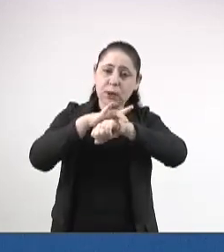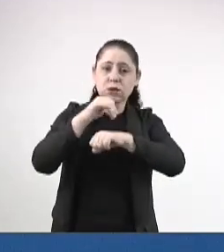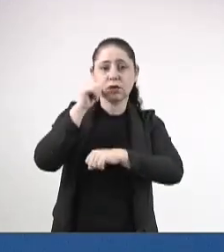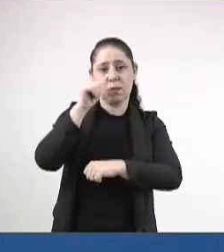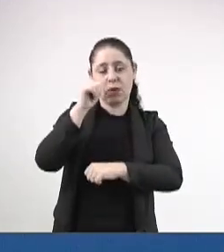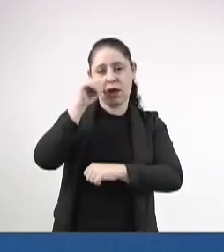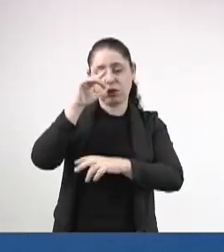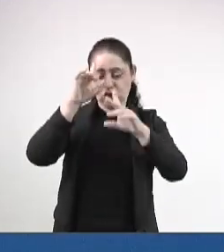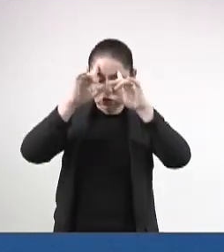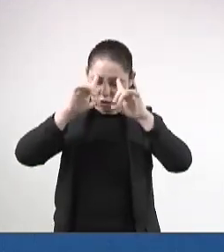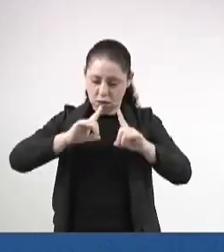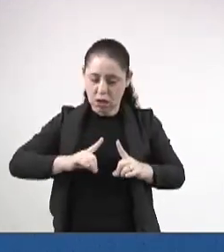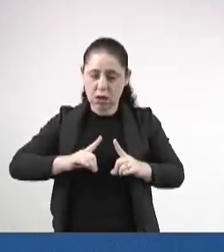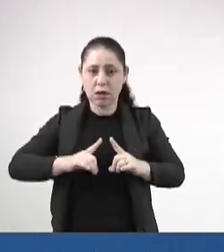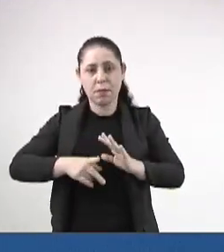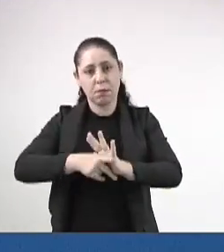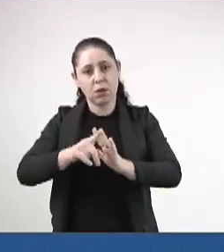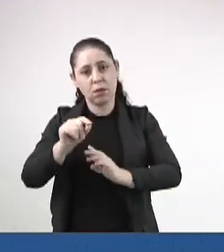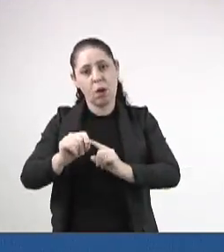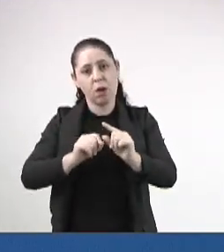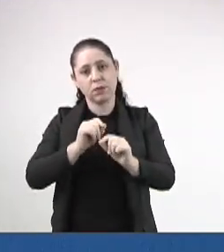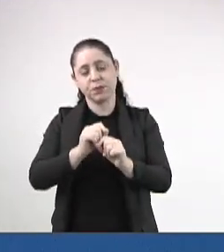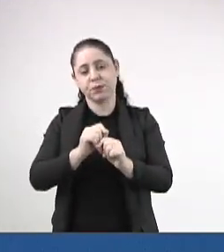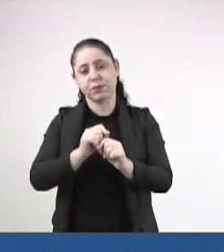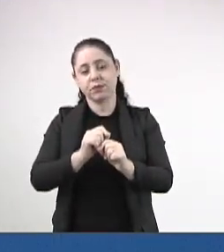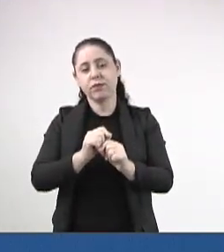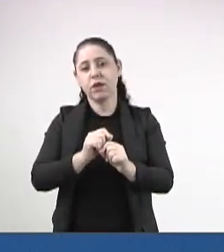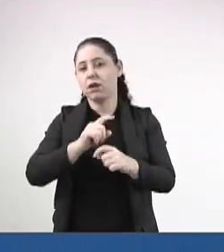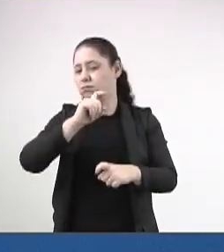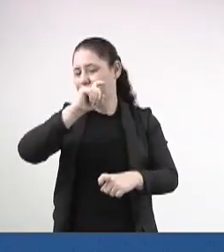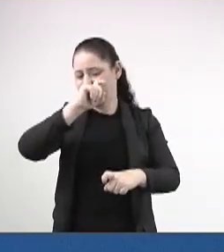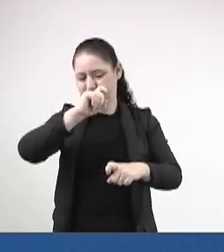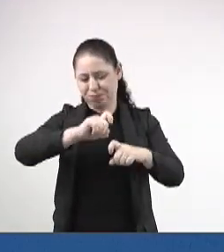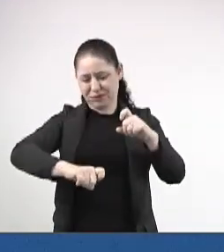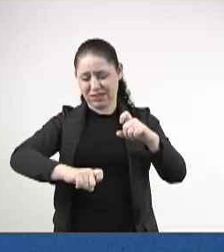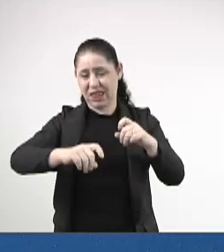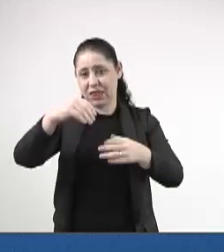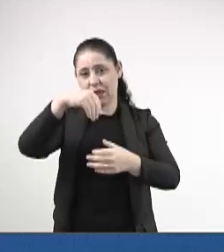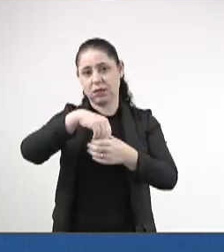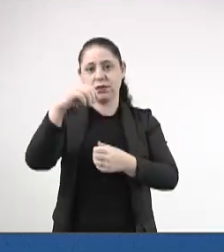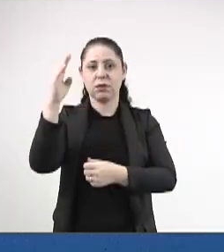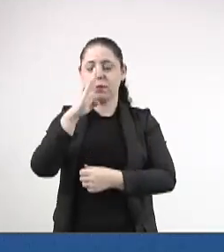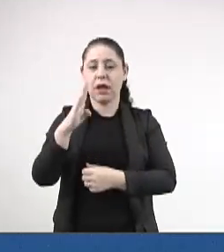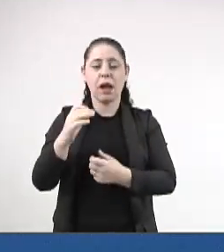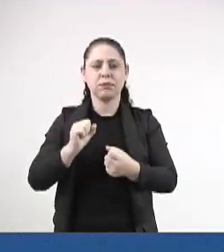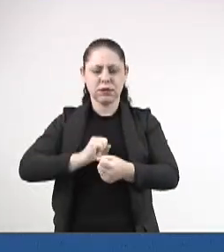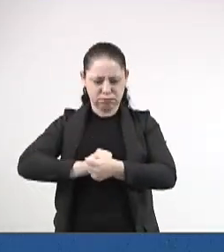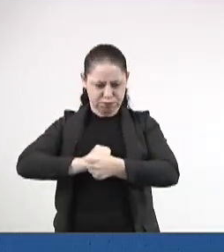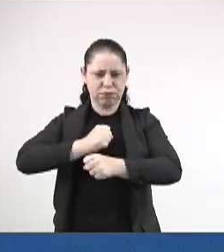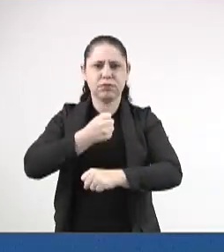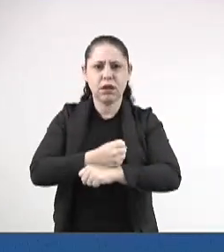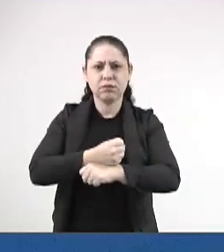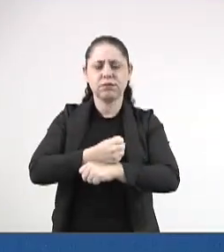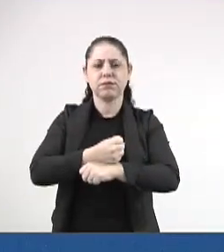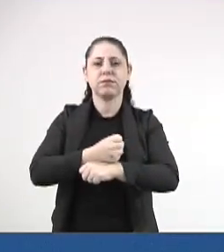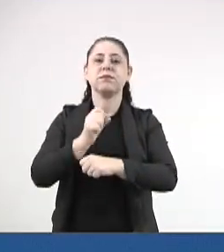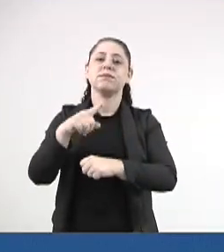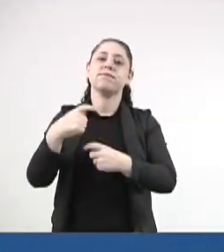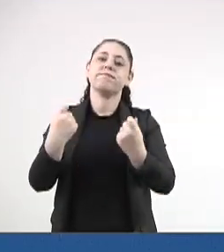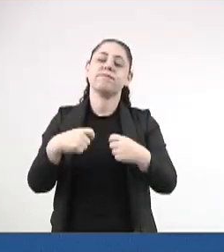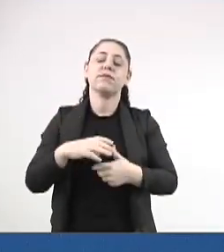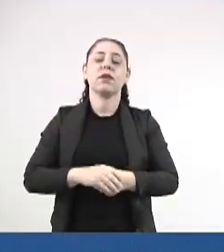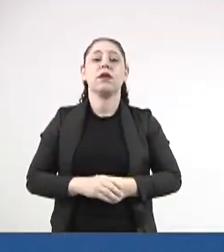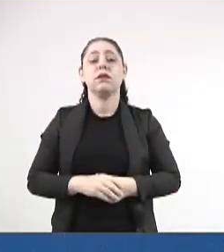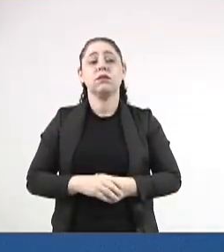à dignidade das mulheres. E essa questão do estupro no Brasil, ela tem que ser enfrentada,